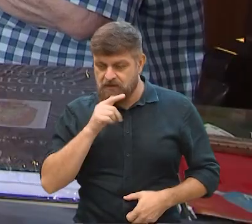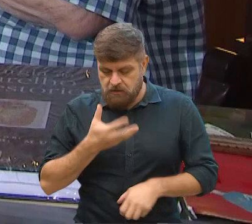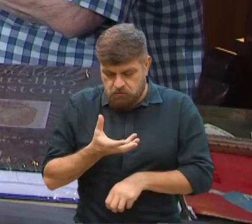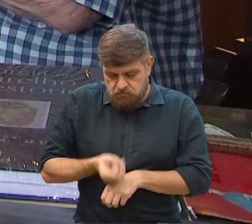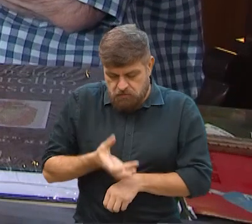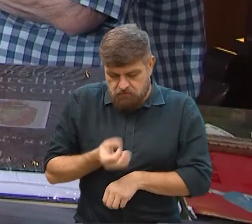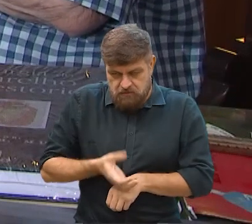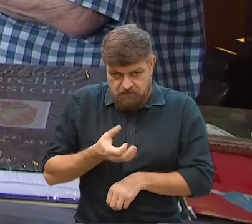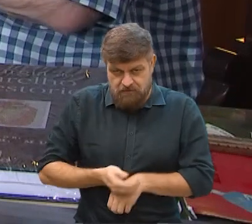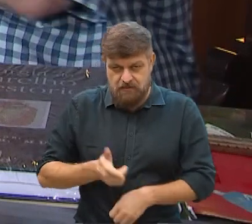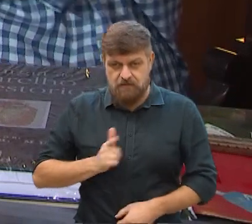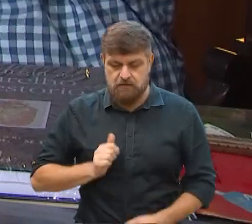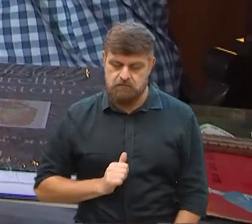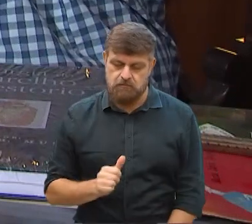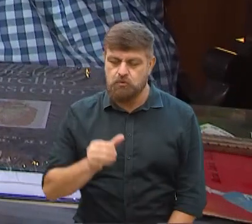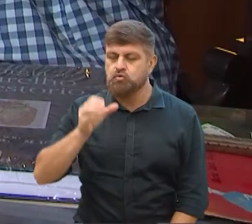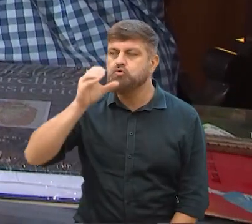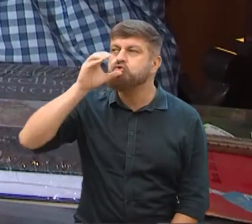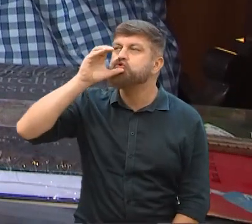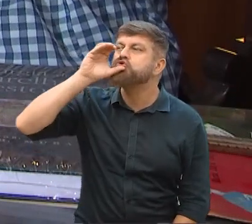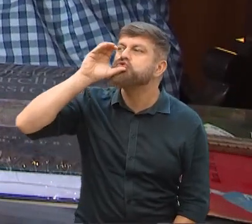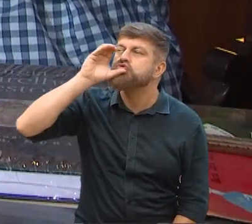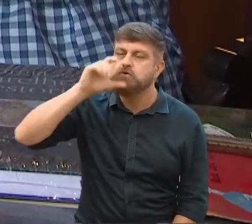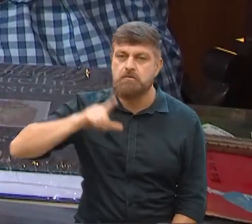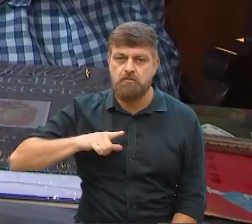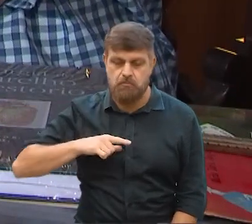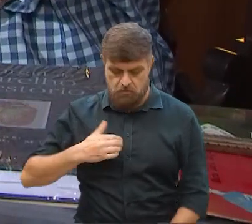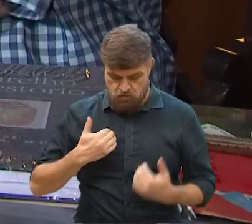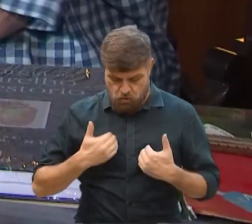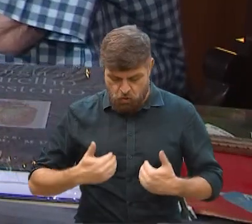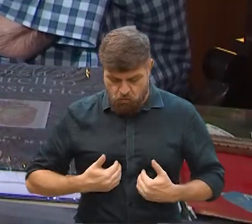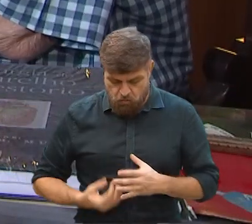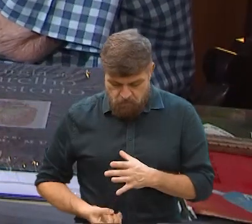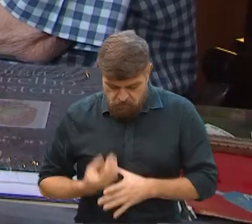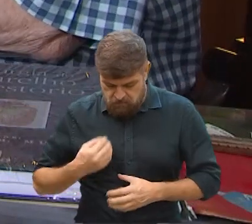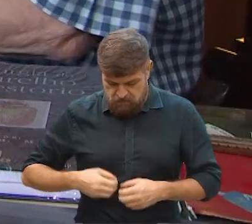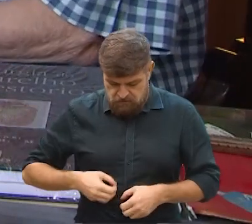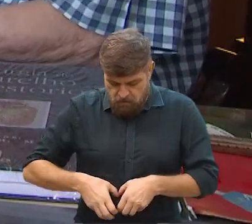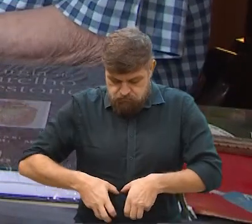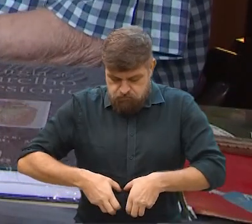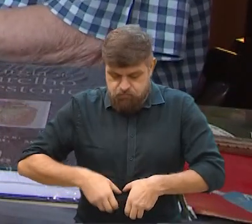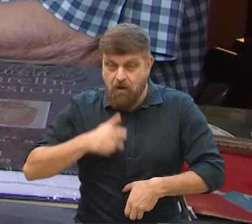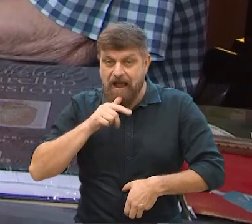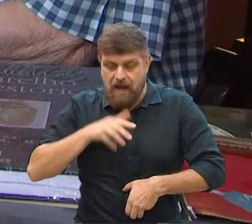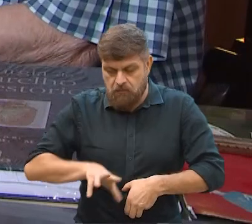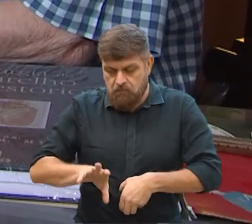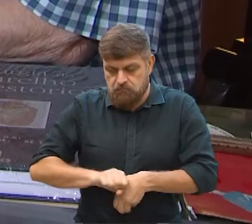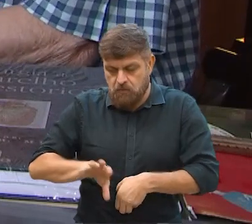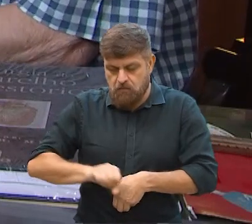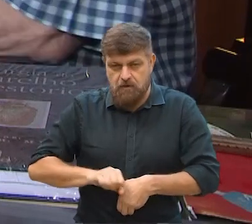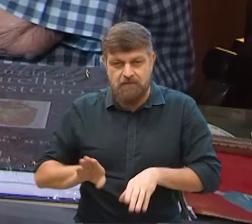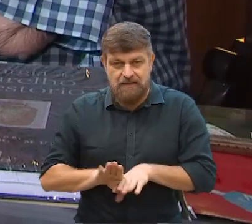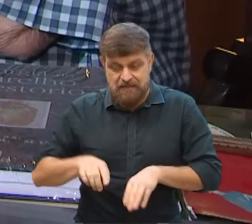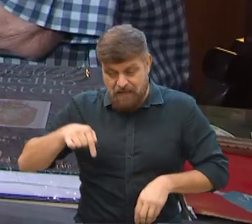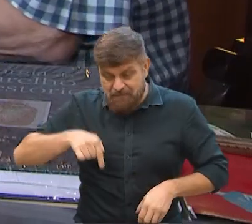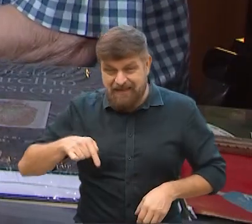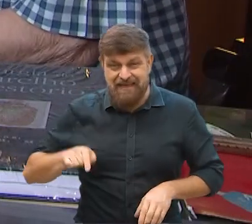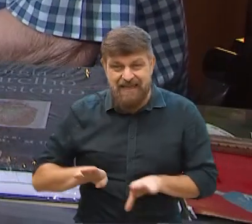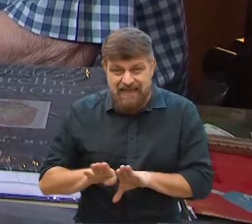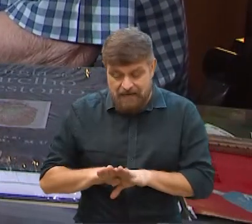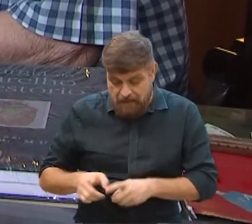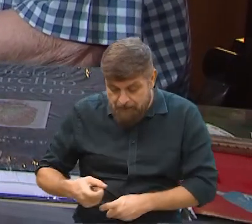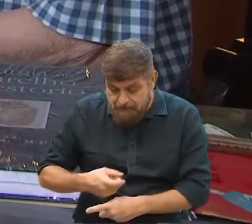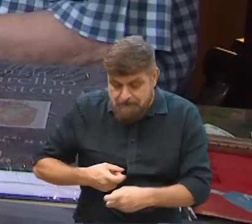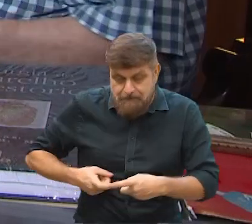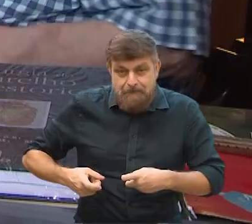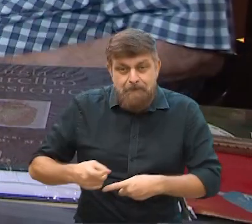né? Sejam ingeridos, seja aquele produzido pelas secreções digestivas, e tem também algumas propriedades ligadas à